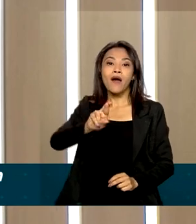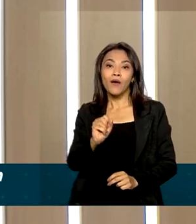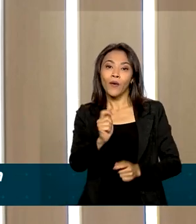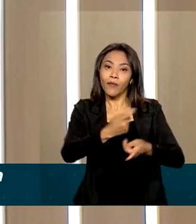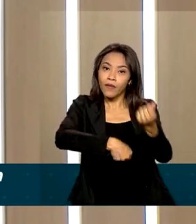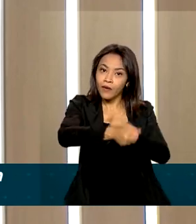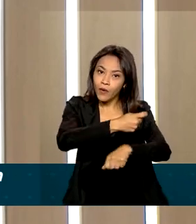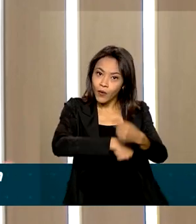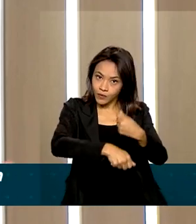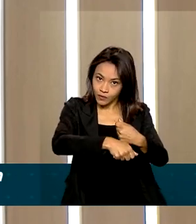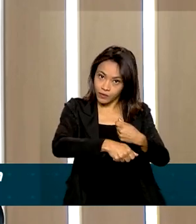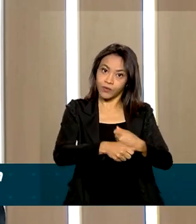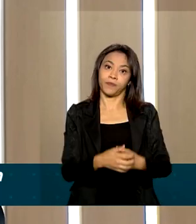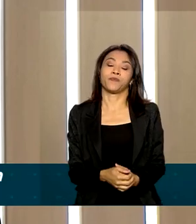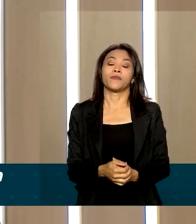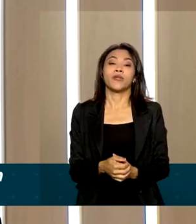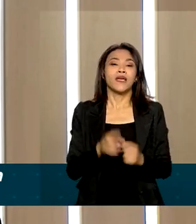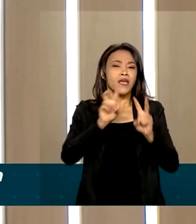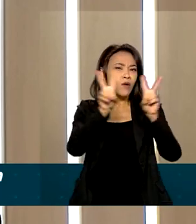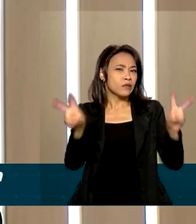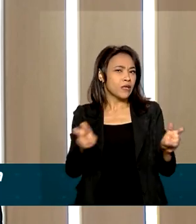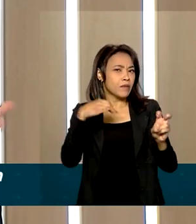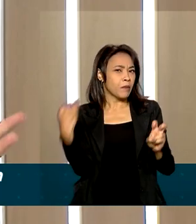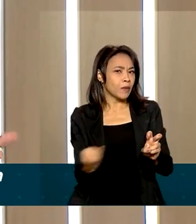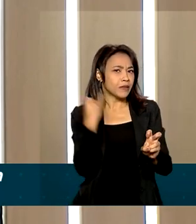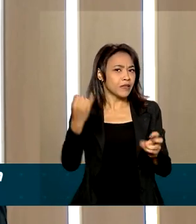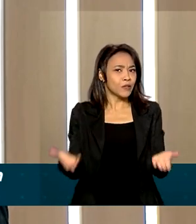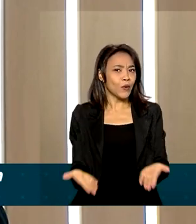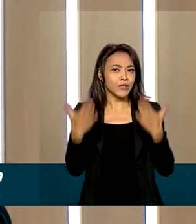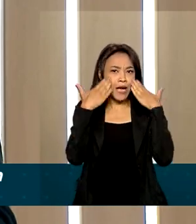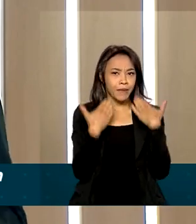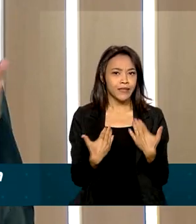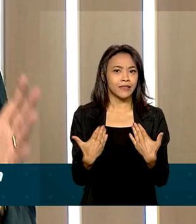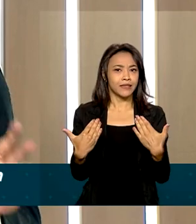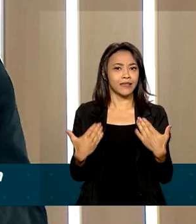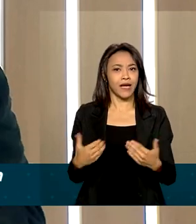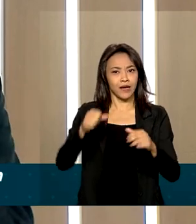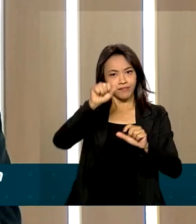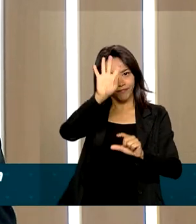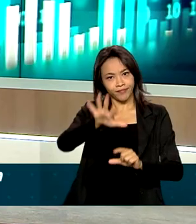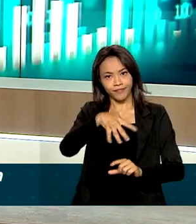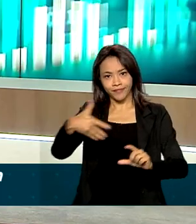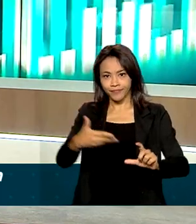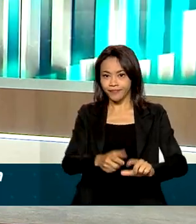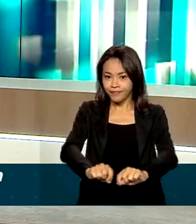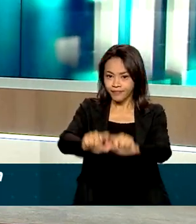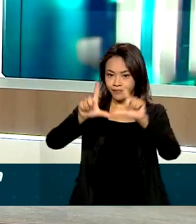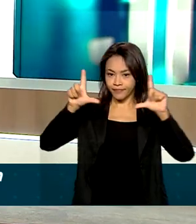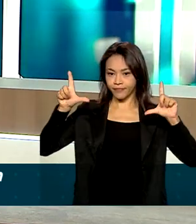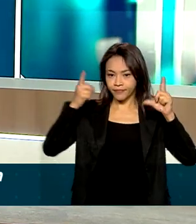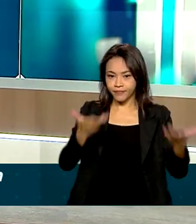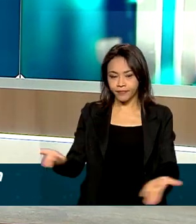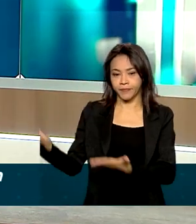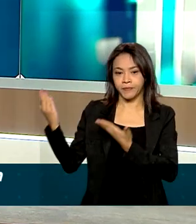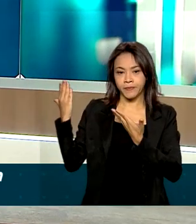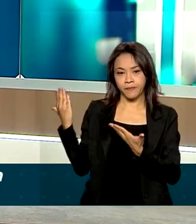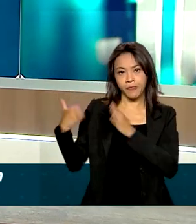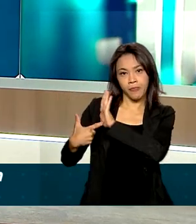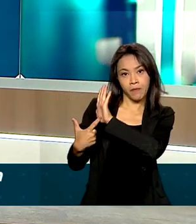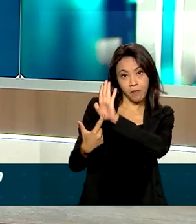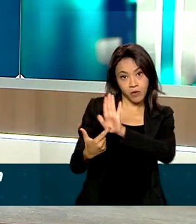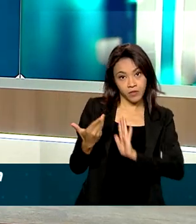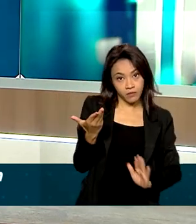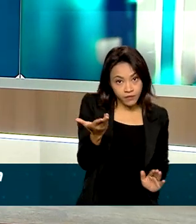de 2022. E para falar sobre um tema tão importante, nós trouxemos aqui uma tabela feita pela nossa equipe da produção para compartilhar com